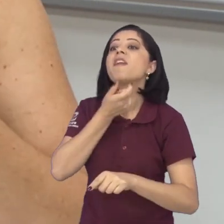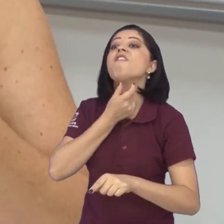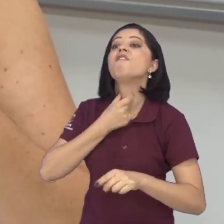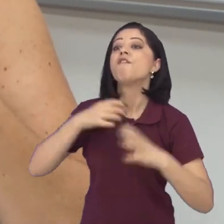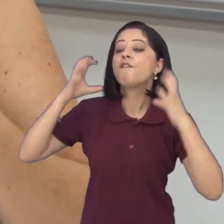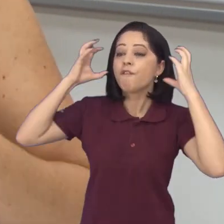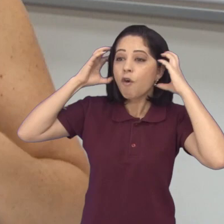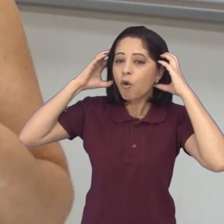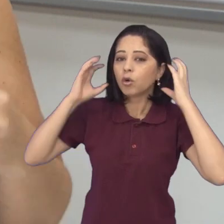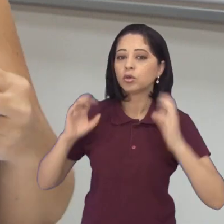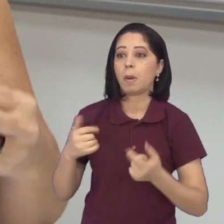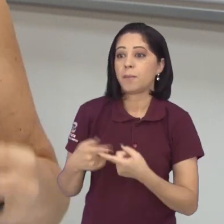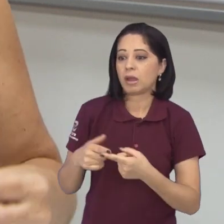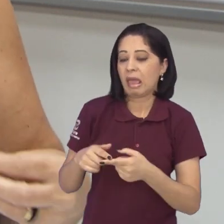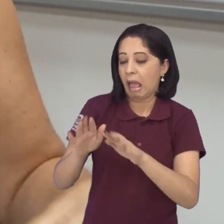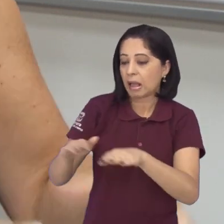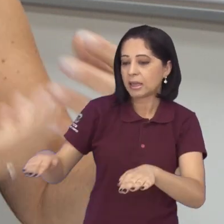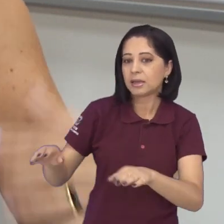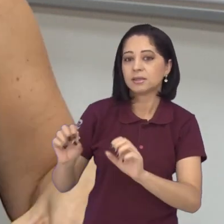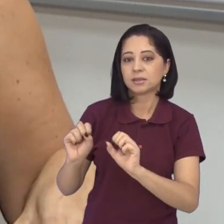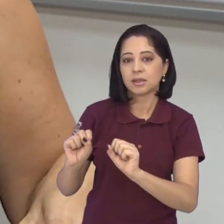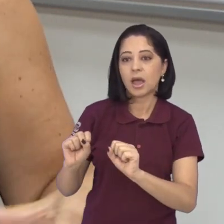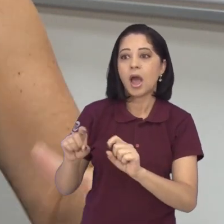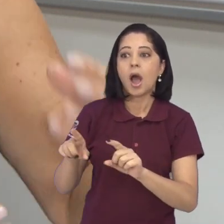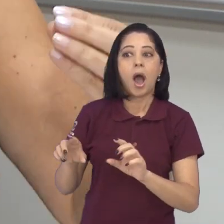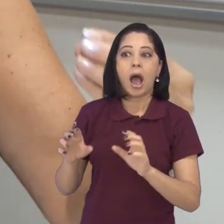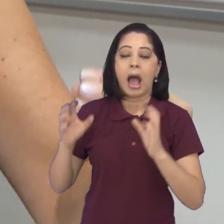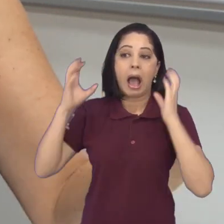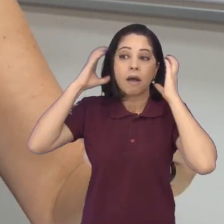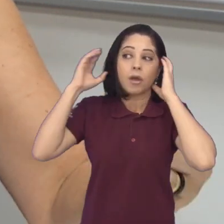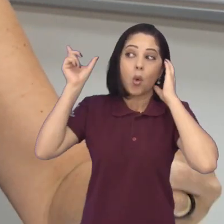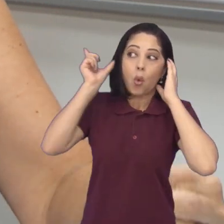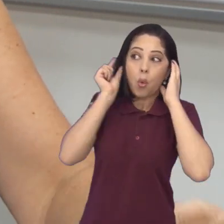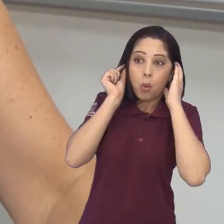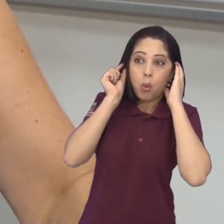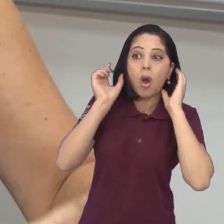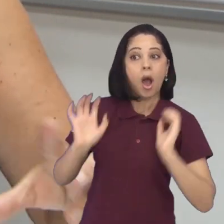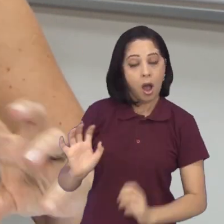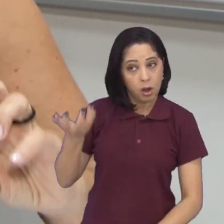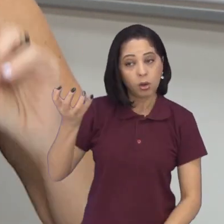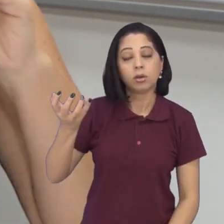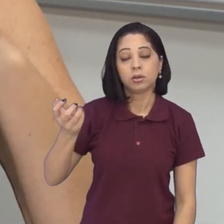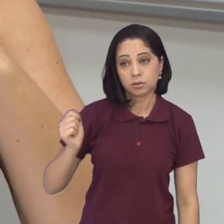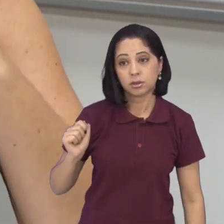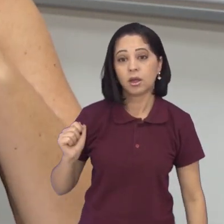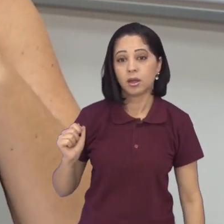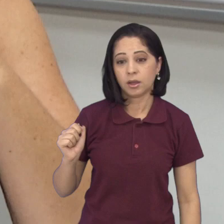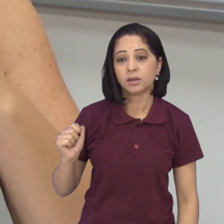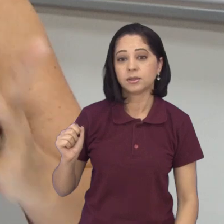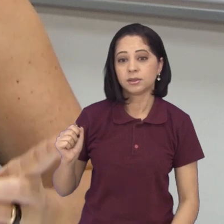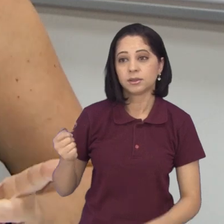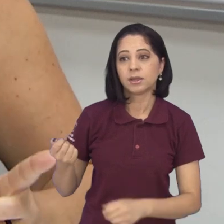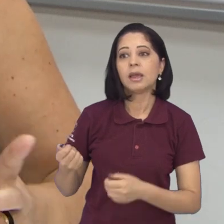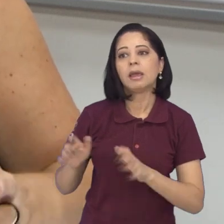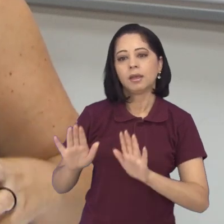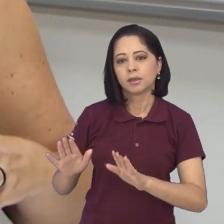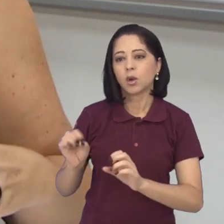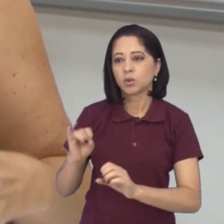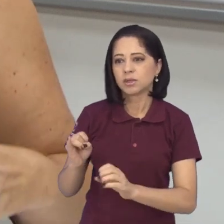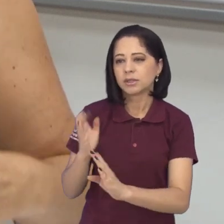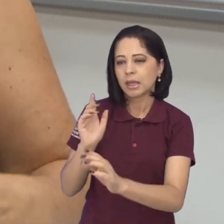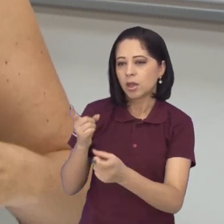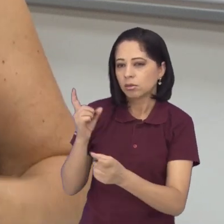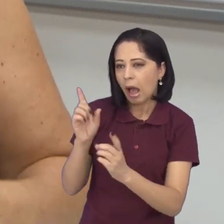se tem algum problema de vista, e também na fono, se tem alguma questão de fala ou até mesmo questão de audição,